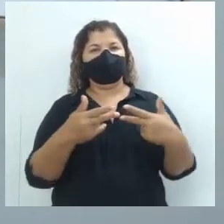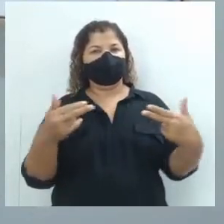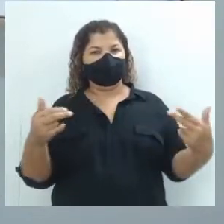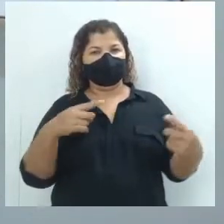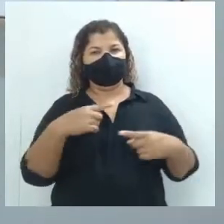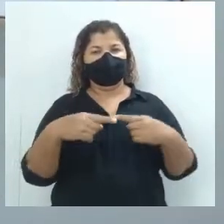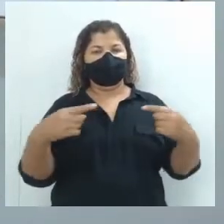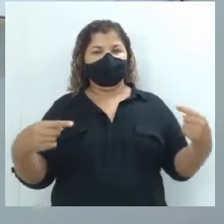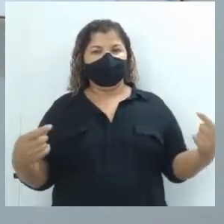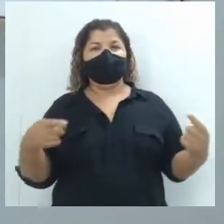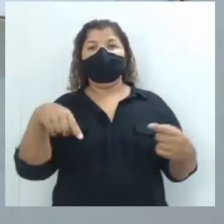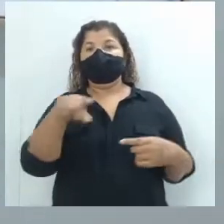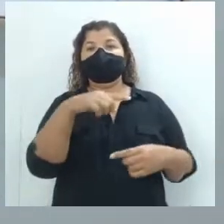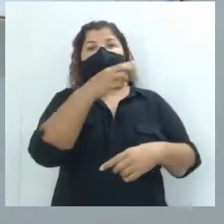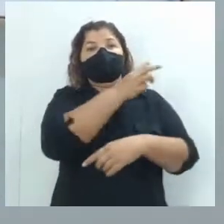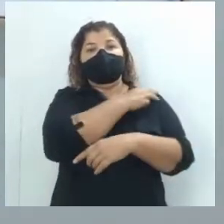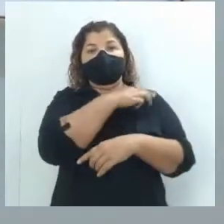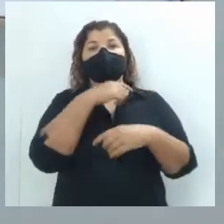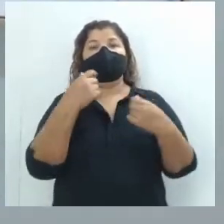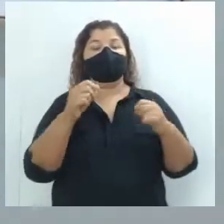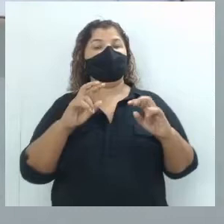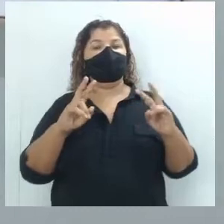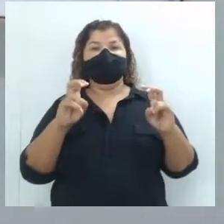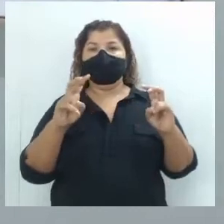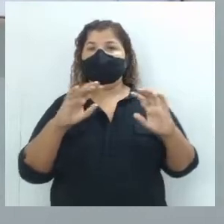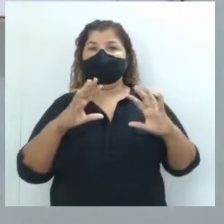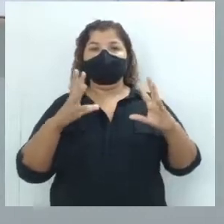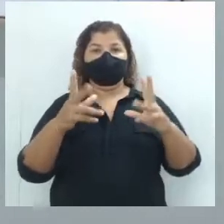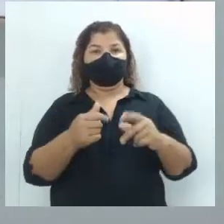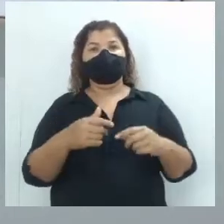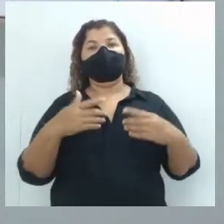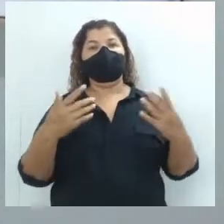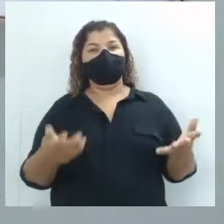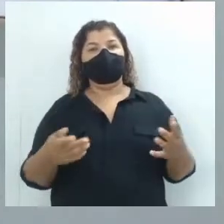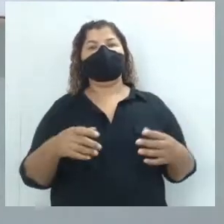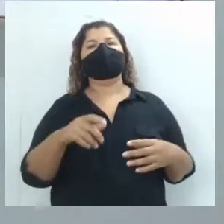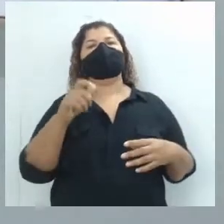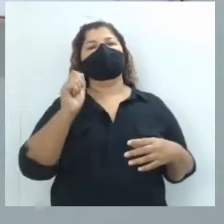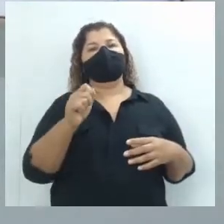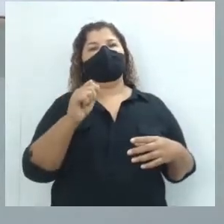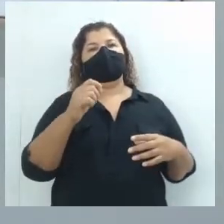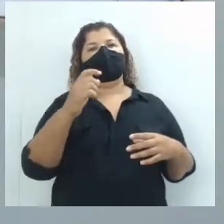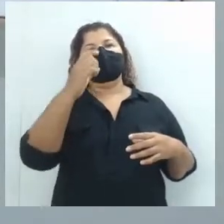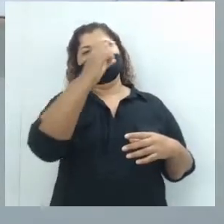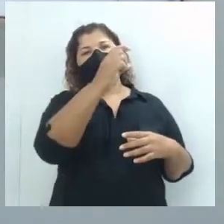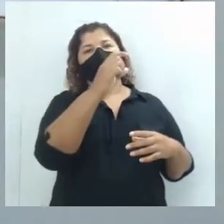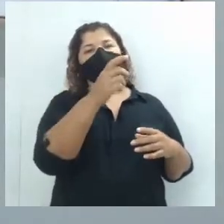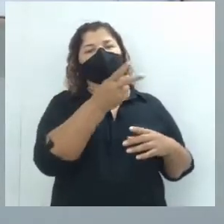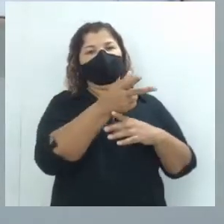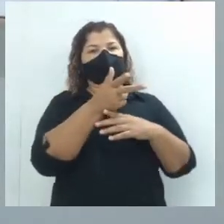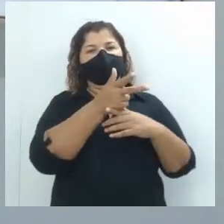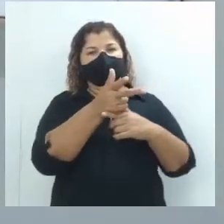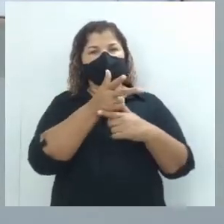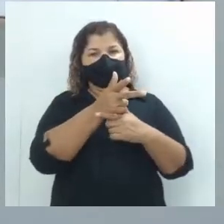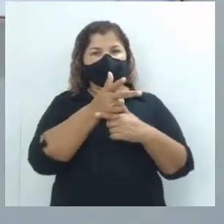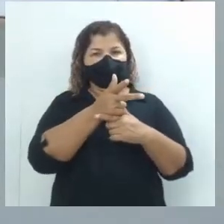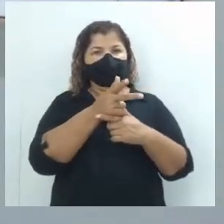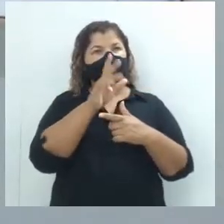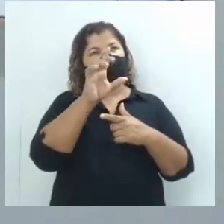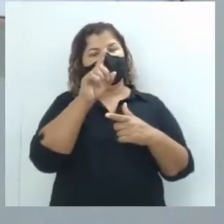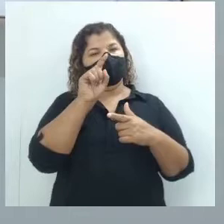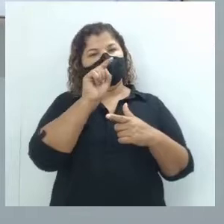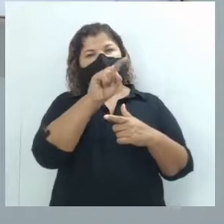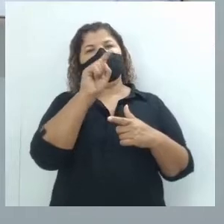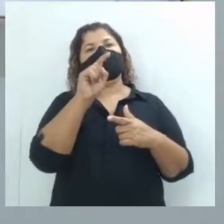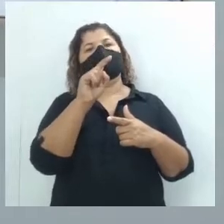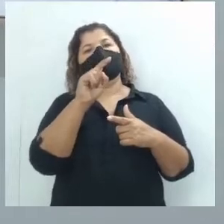você que é terceiranista, que precisa do assunto todo, o que é que vai acontecer? Você vai clicar na aba Vídeos, e quando você clica na aba